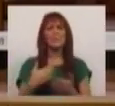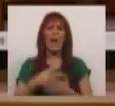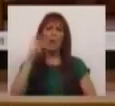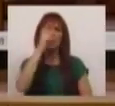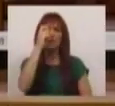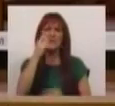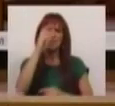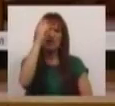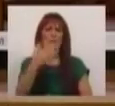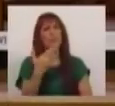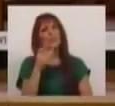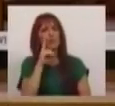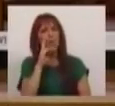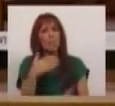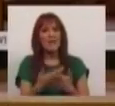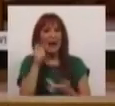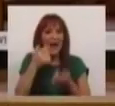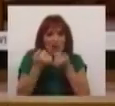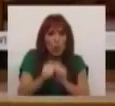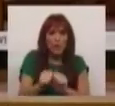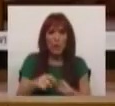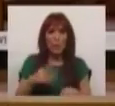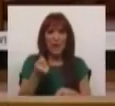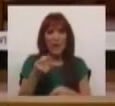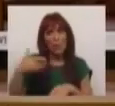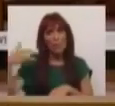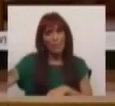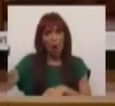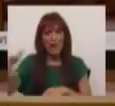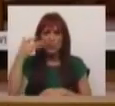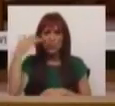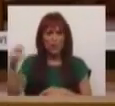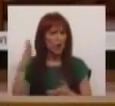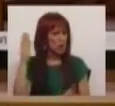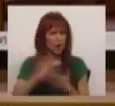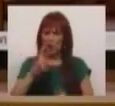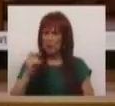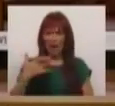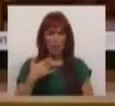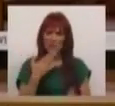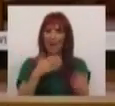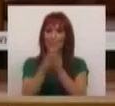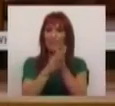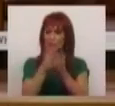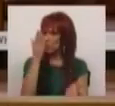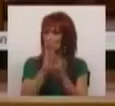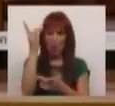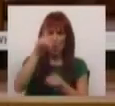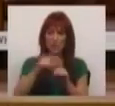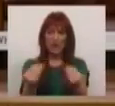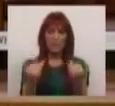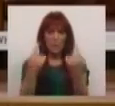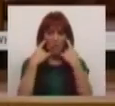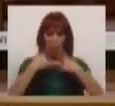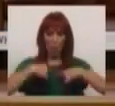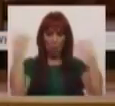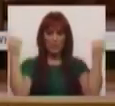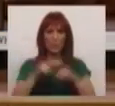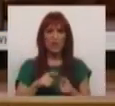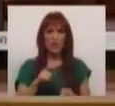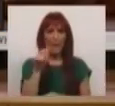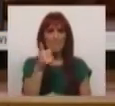terceiro perdão a quem escondeu dinheiro fora do país. E não foi apenas Ricardo Salgado que aproveitou. Segundo informações públicas,